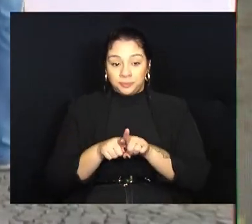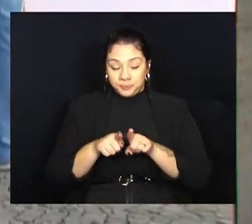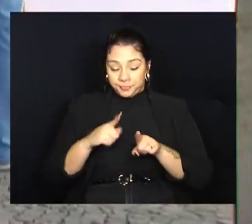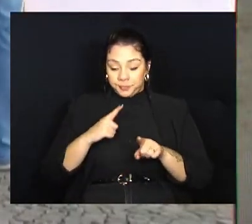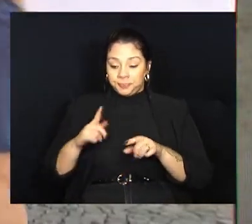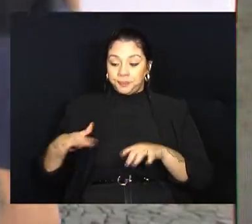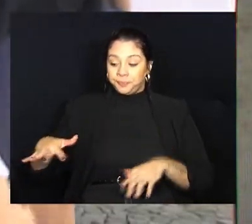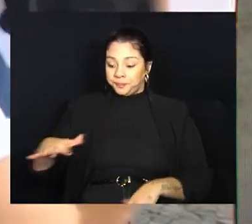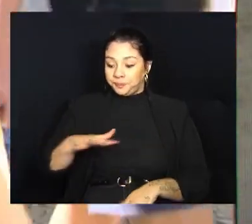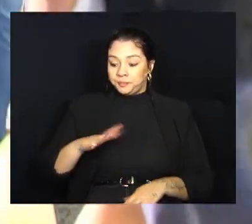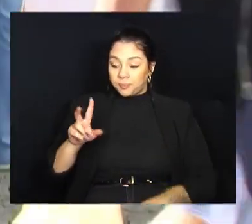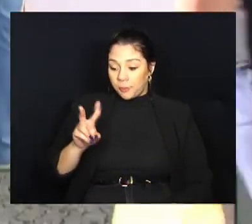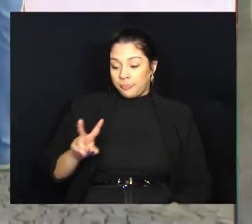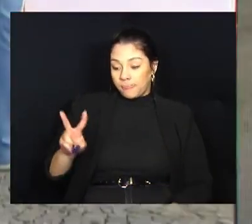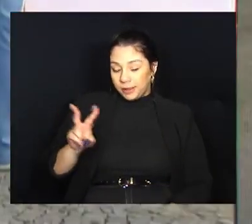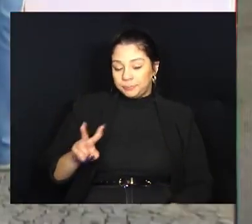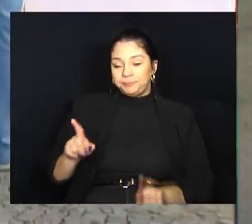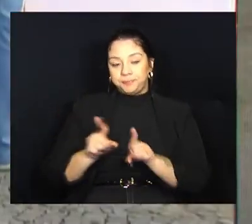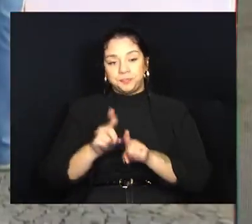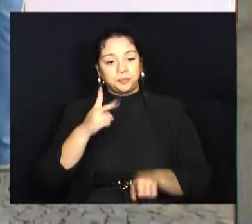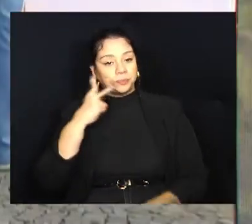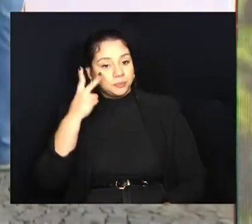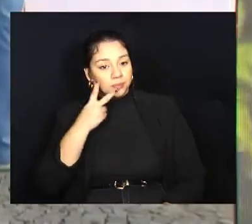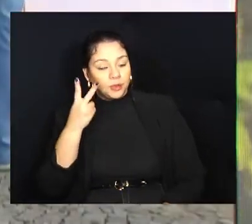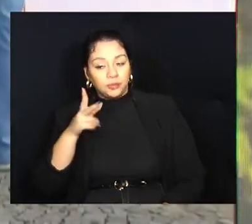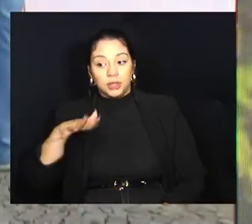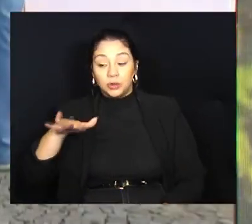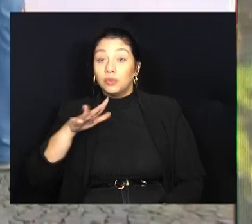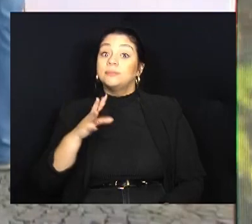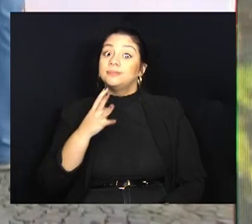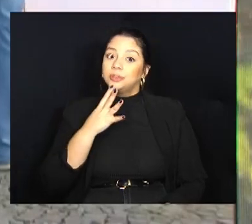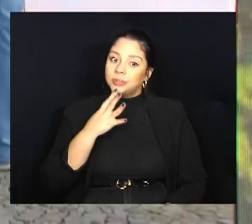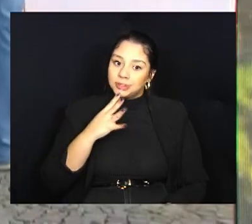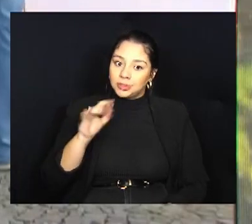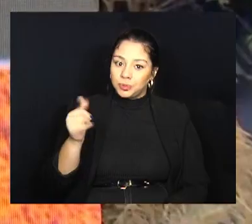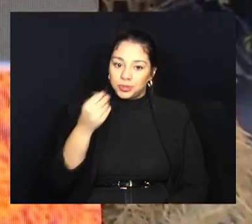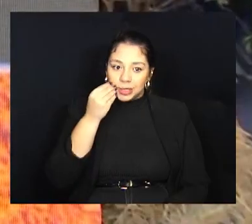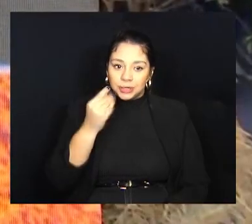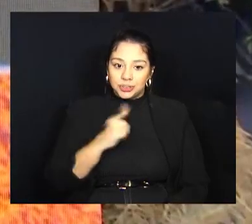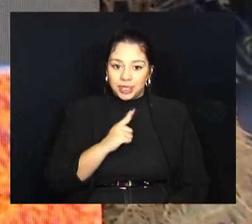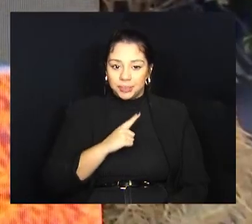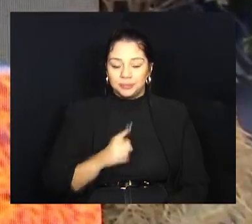de Valinhos também, Vinhedo, também têm a oportunidade de conhecer.